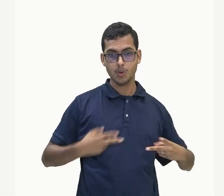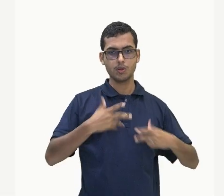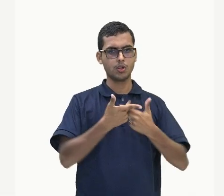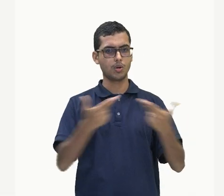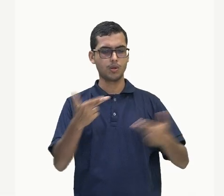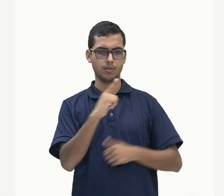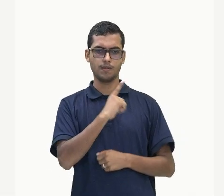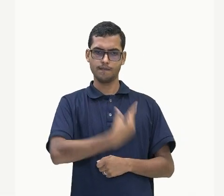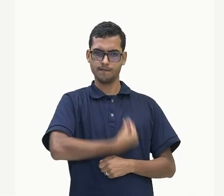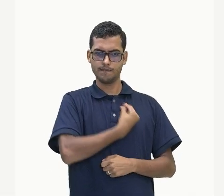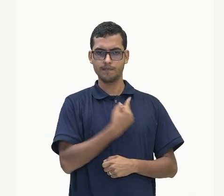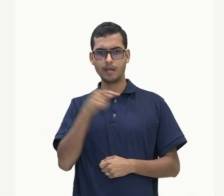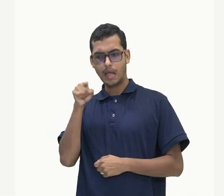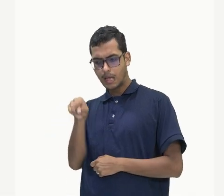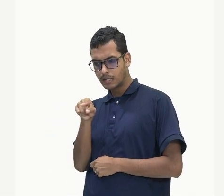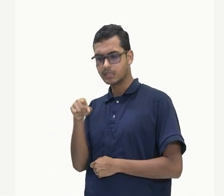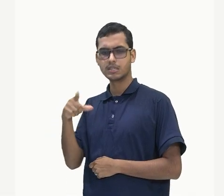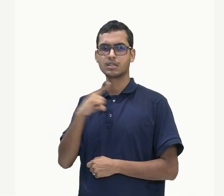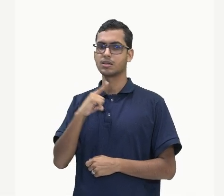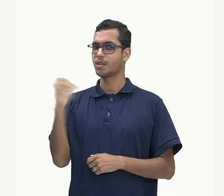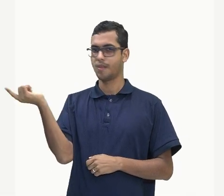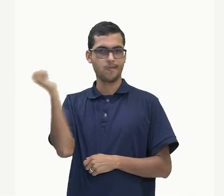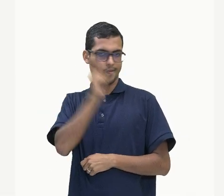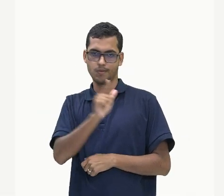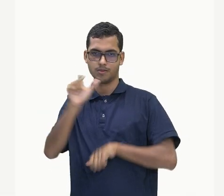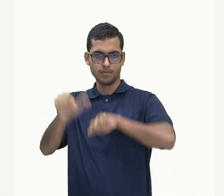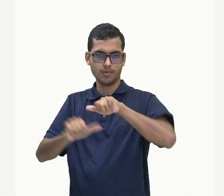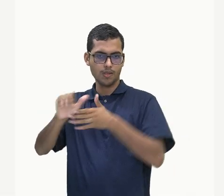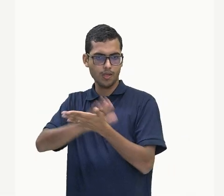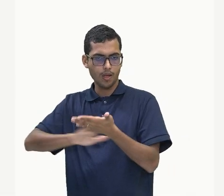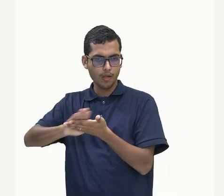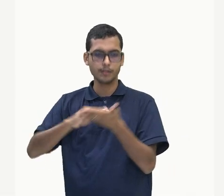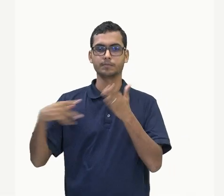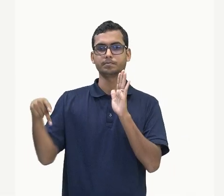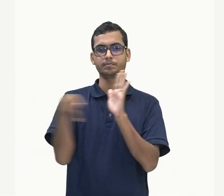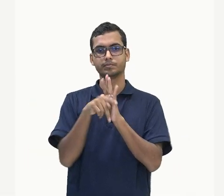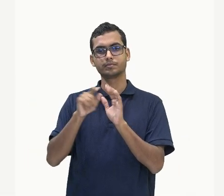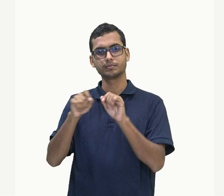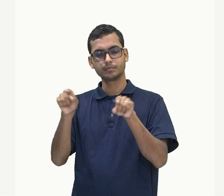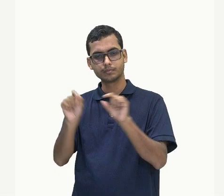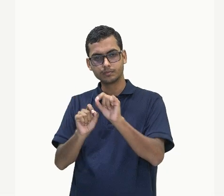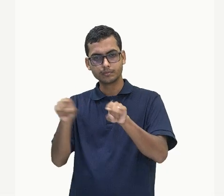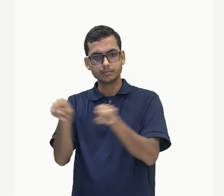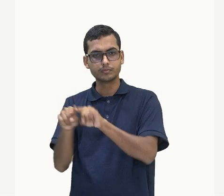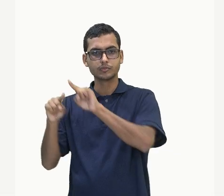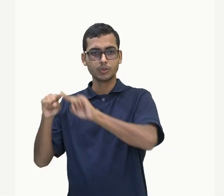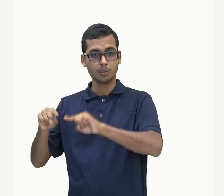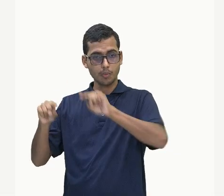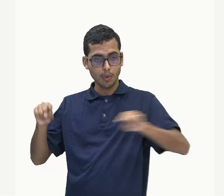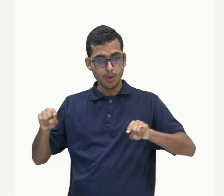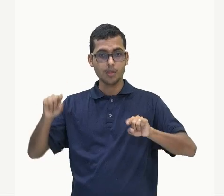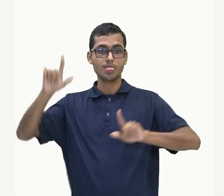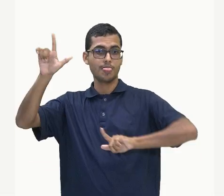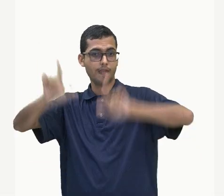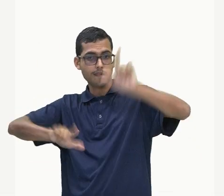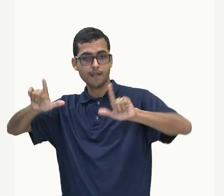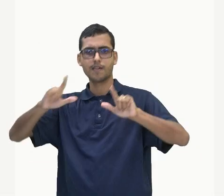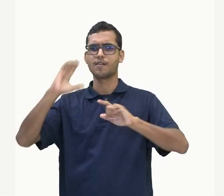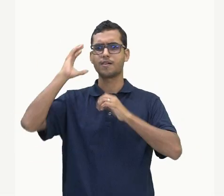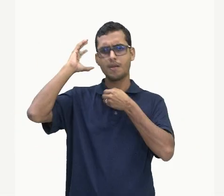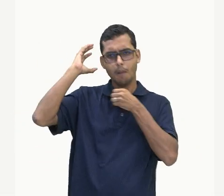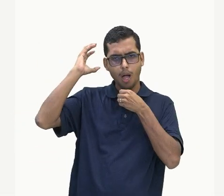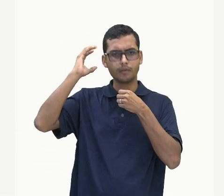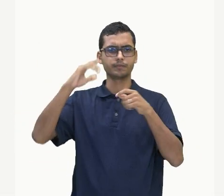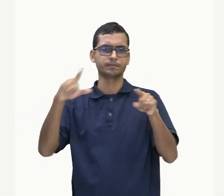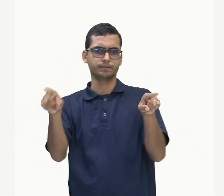esse potencial. Então, as ondas de raio-x são usadas para o rádio e TV. As micro-ondas são usadas em